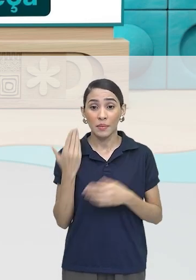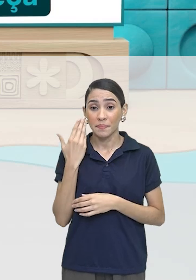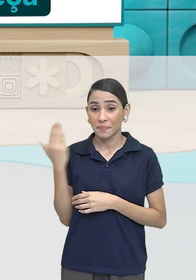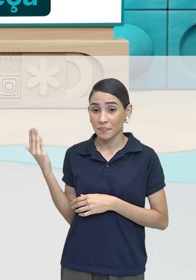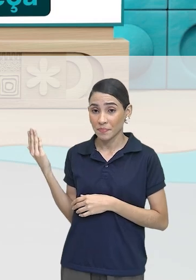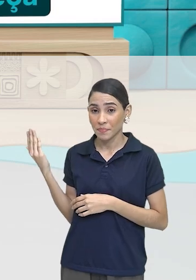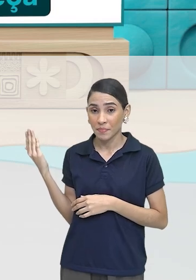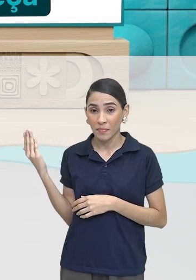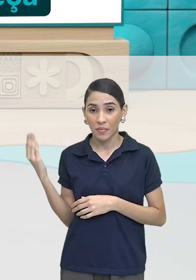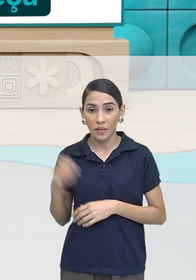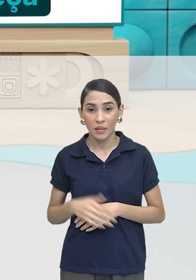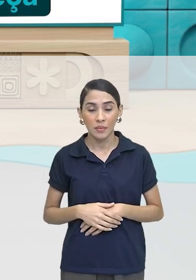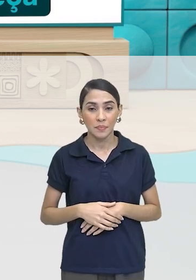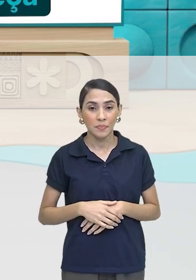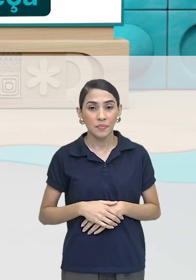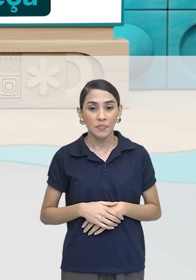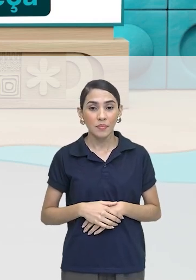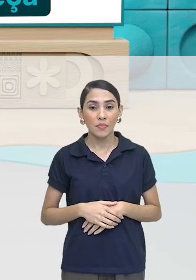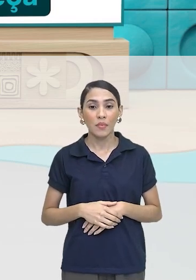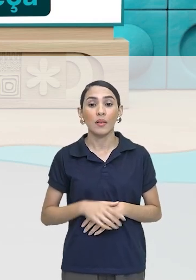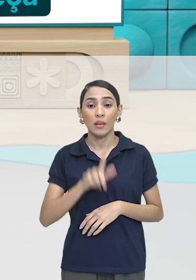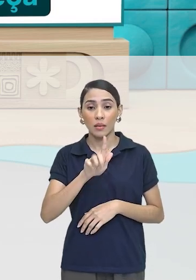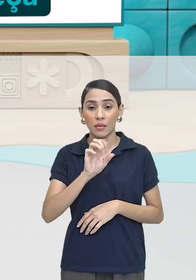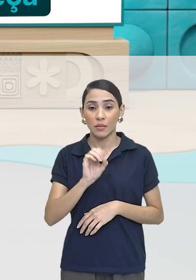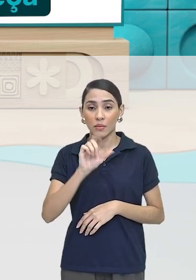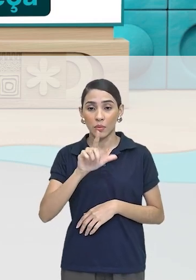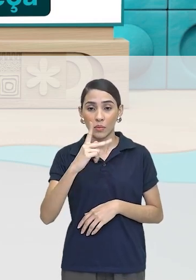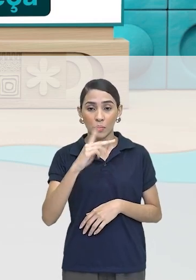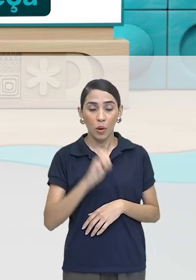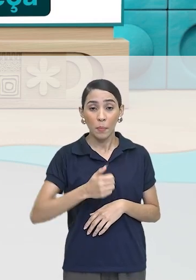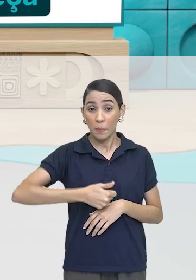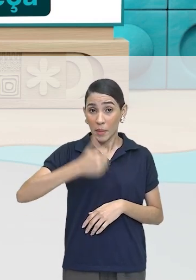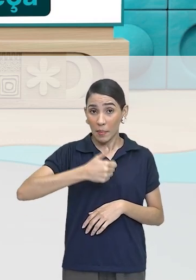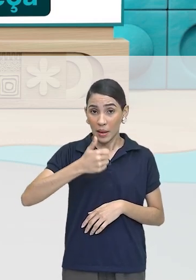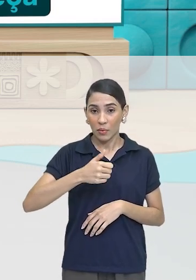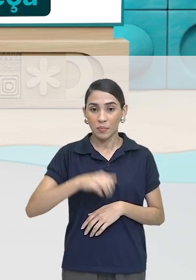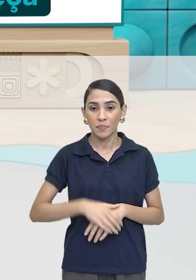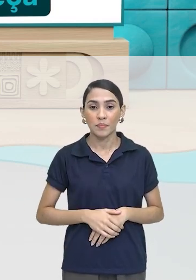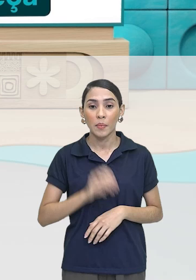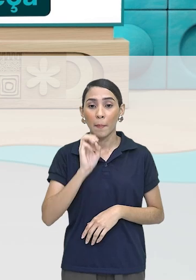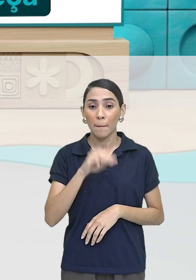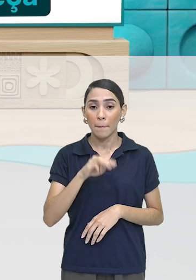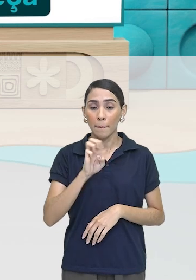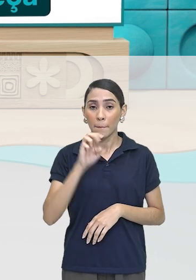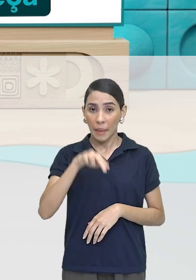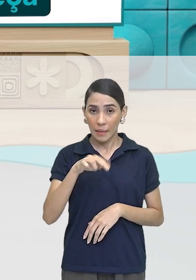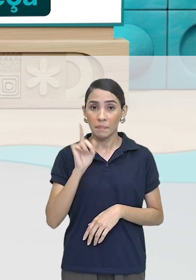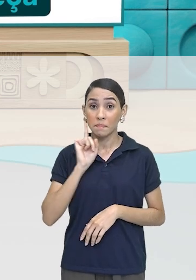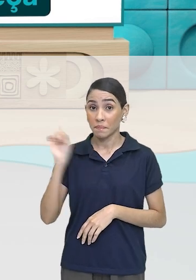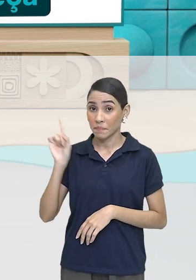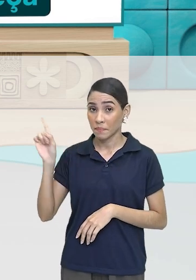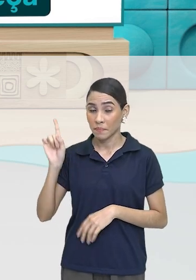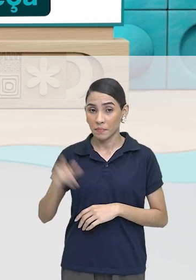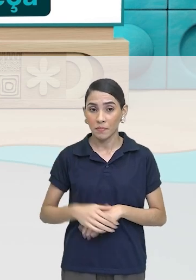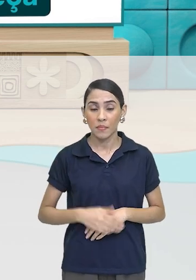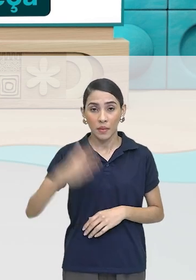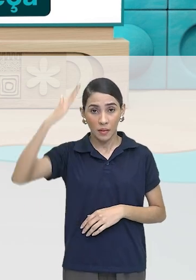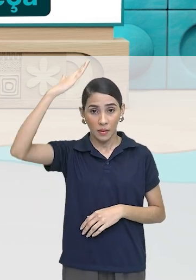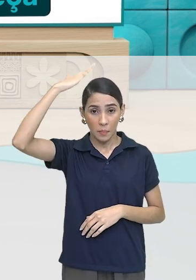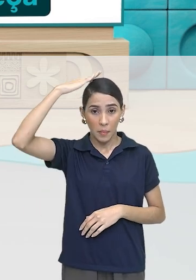ó, justamente esses golpes. Então, o primeiro golpe que eu falei para vocês foi o men, que é o golpe